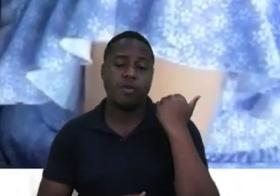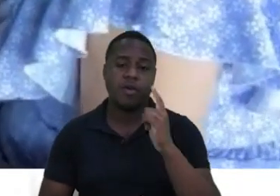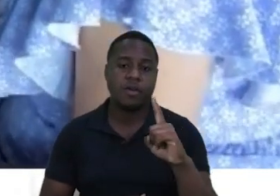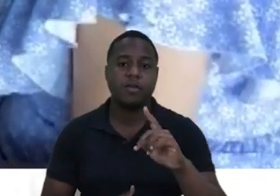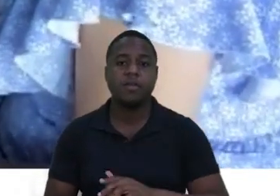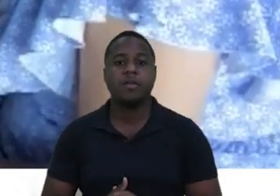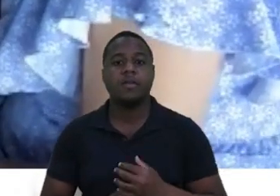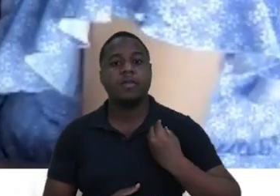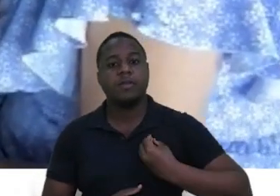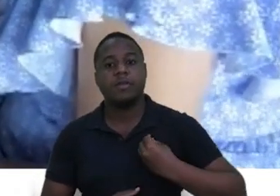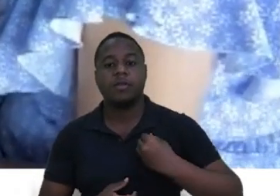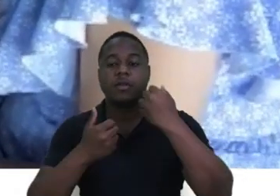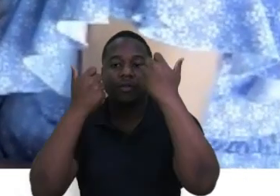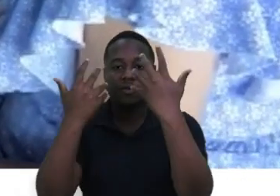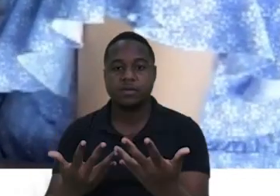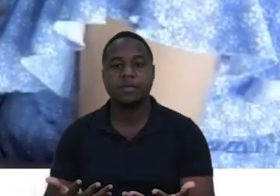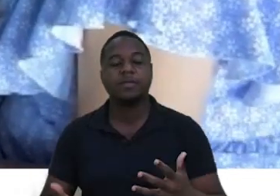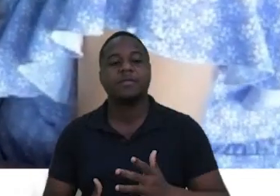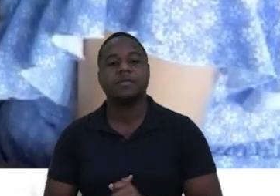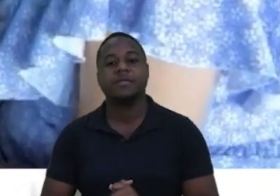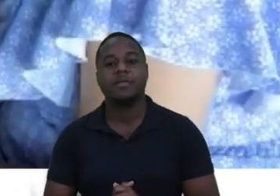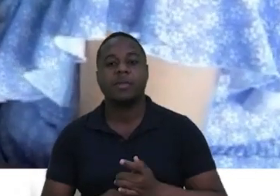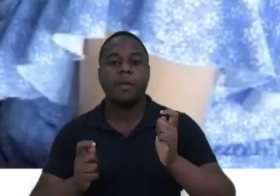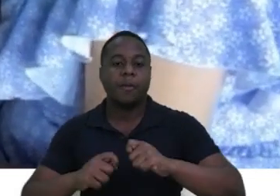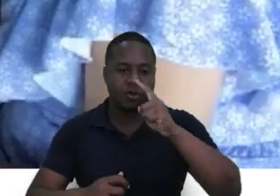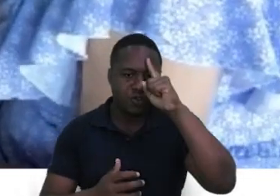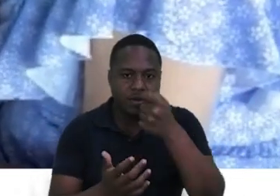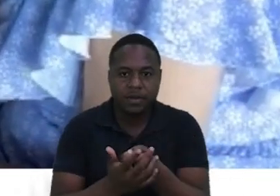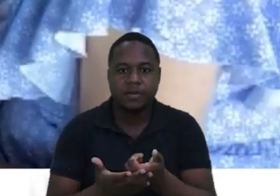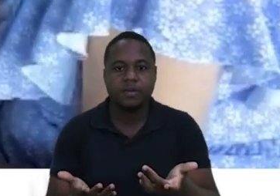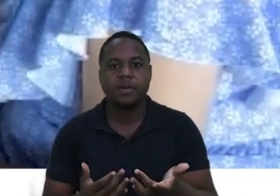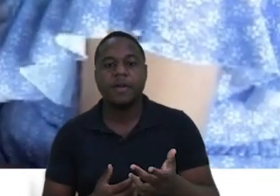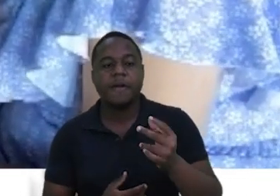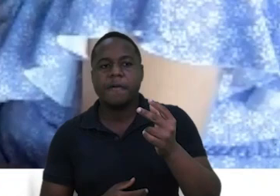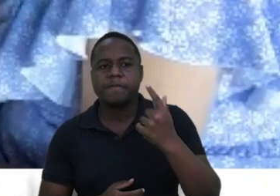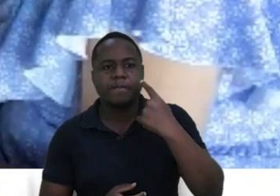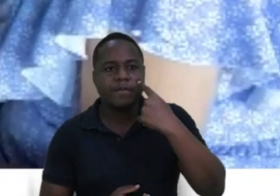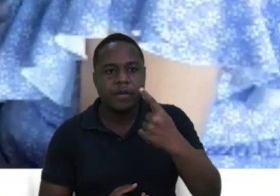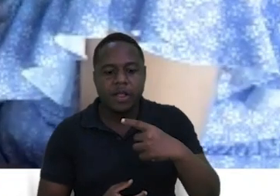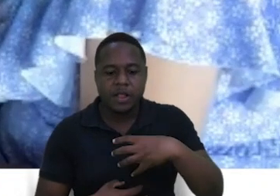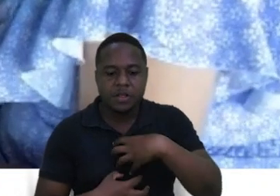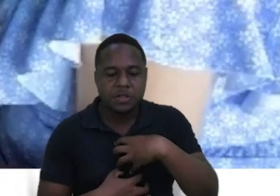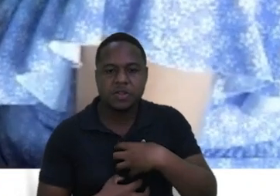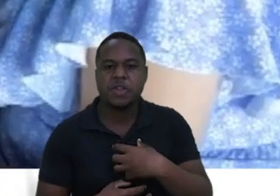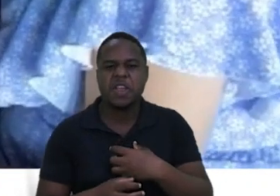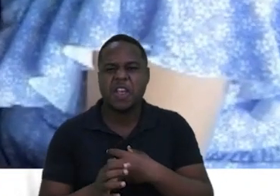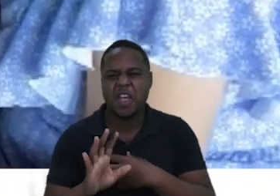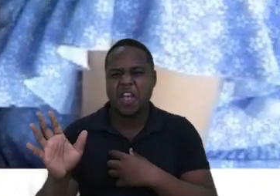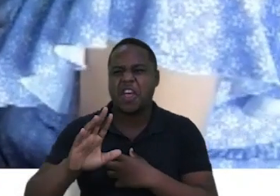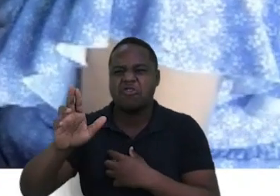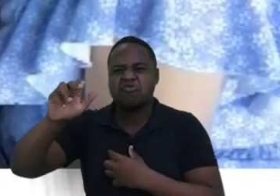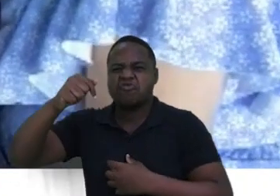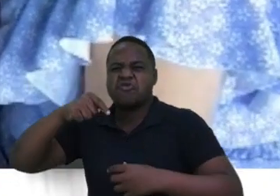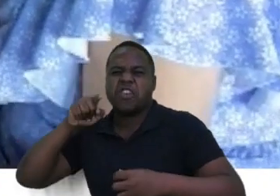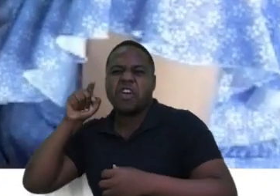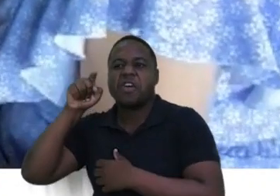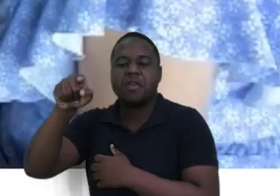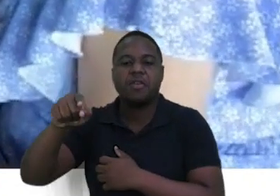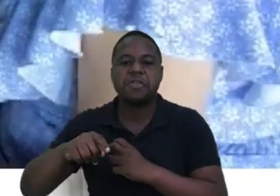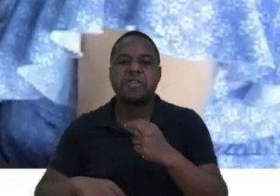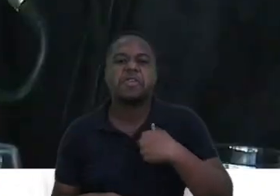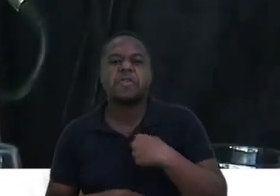aqui contando. Então a gente pode escolher, olhar por várias óticas. Da